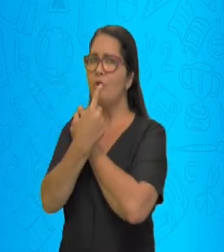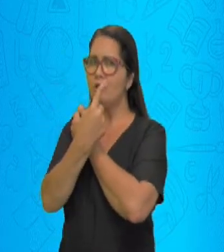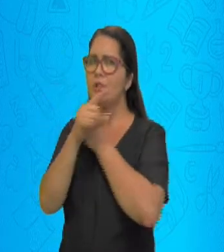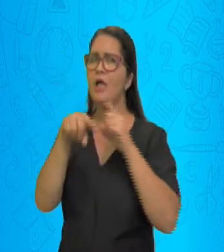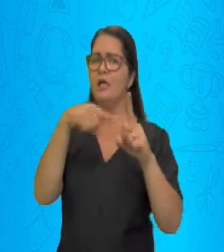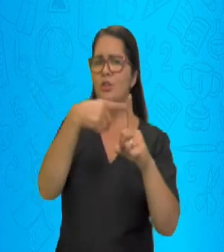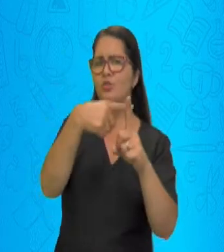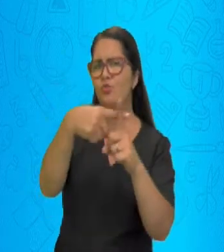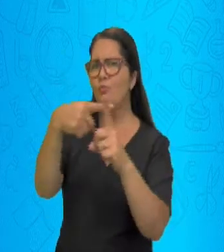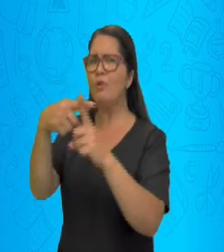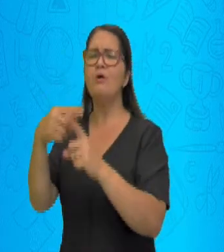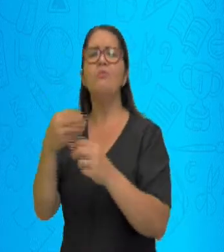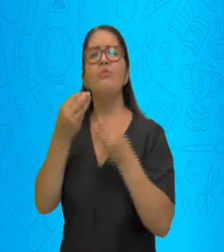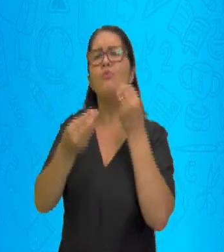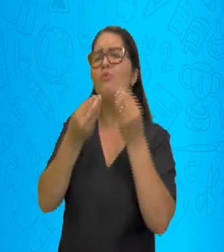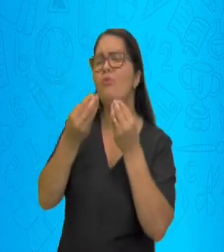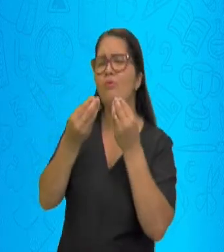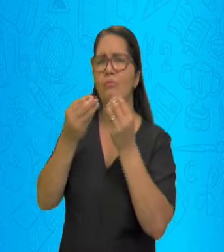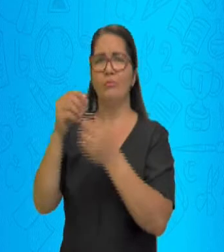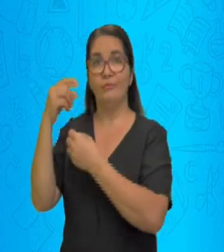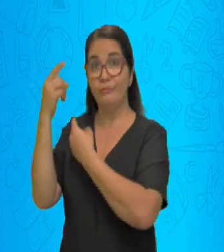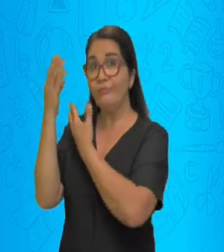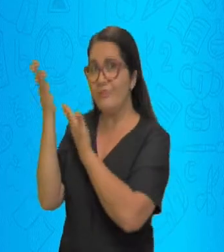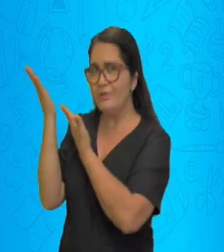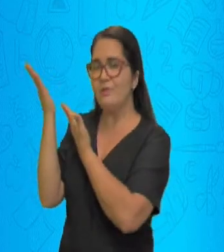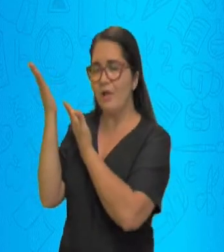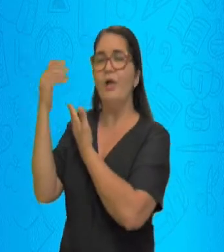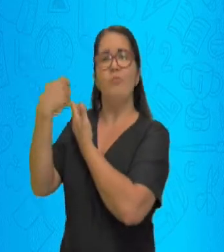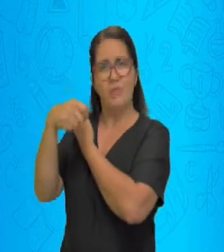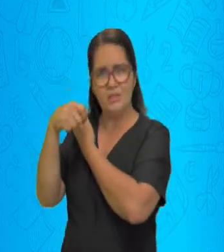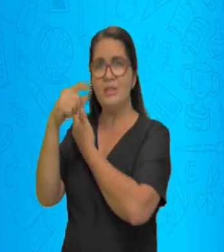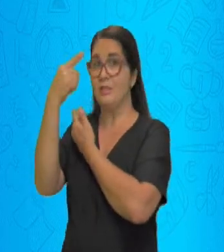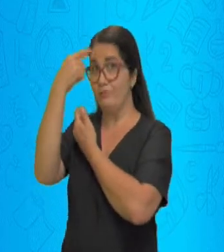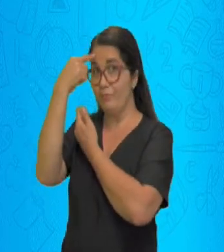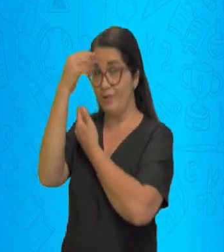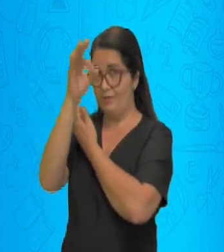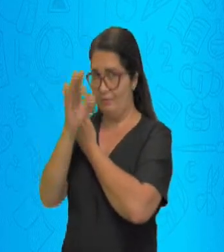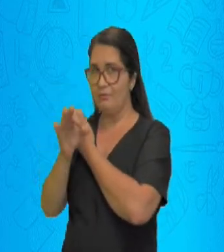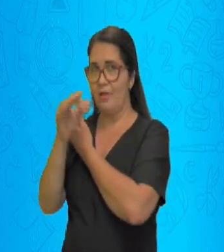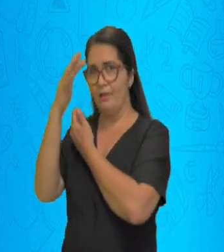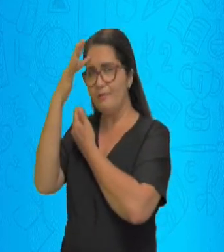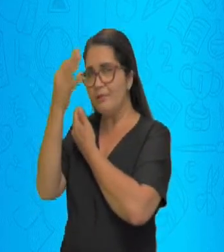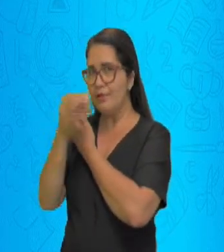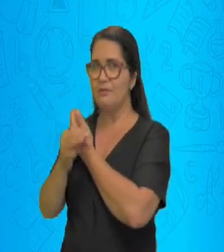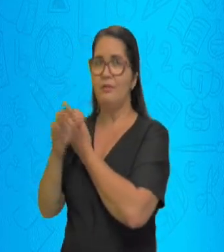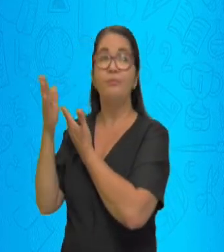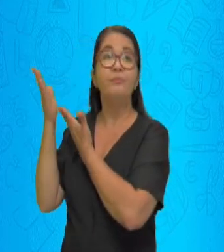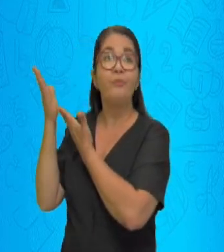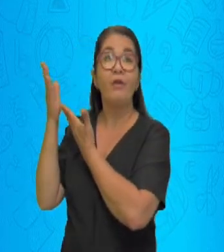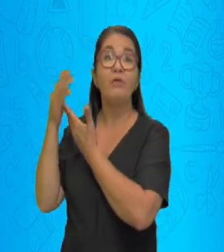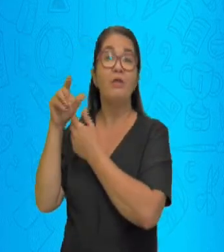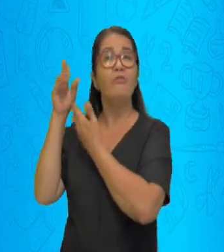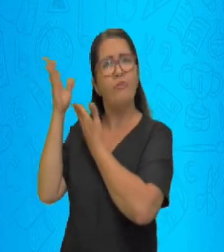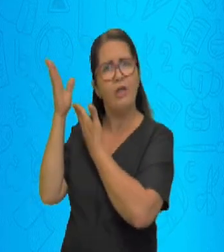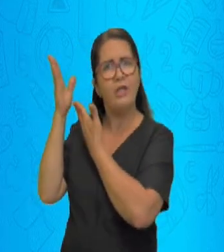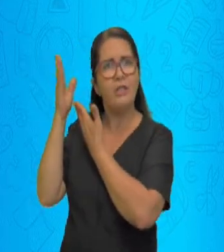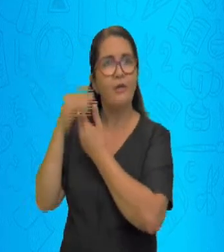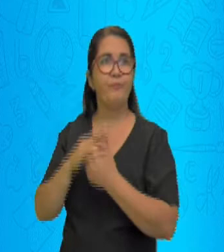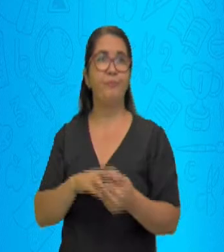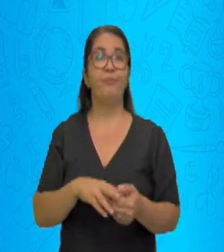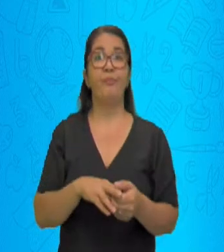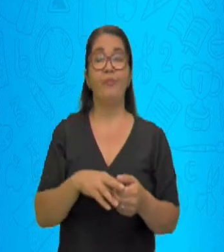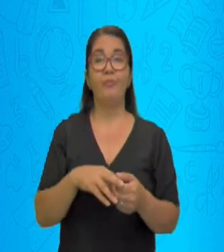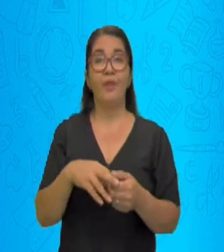dá a devida atenção para eles, mas precisamos informar. Então, nessa operação 3 mais 9, os termos